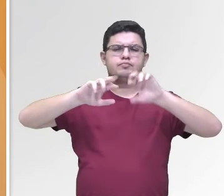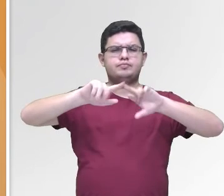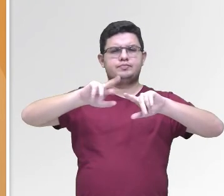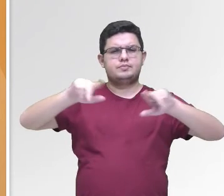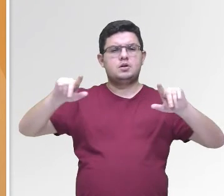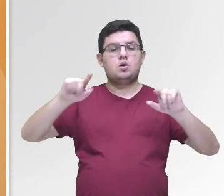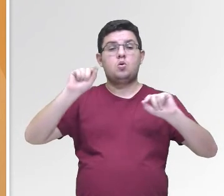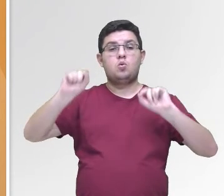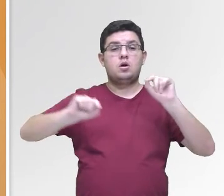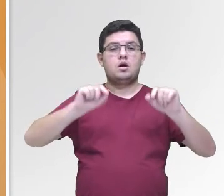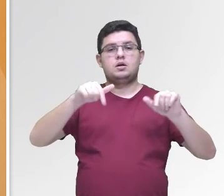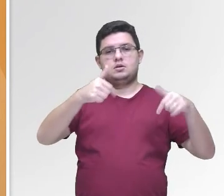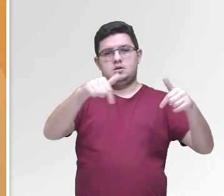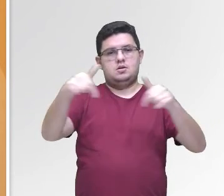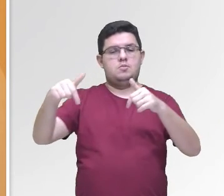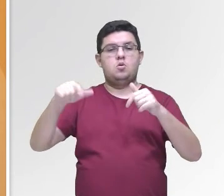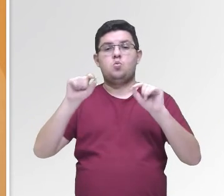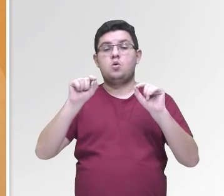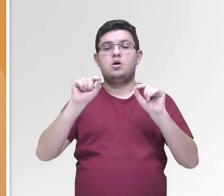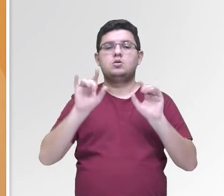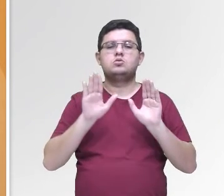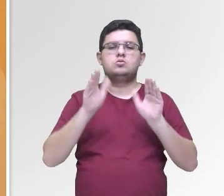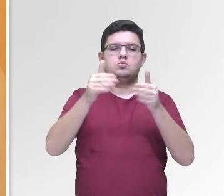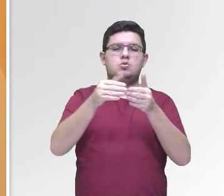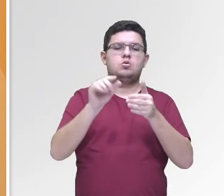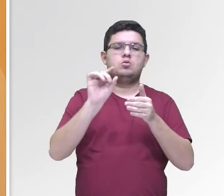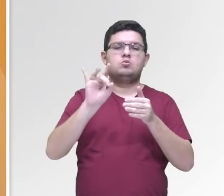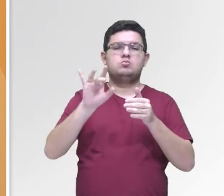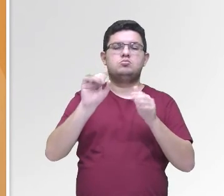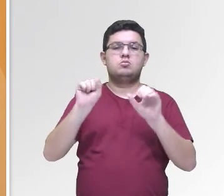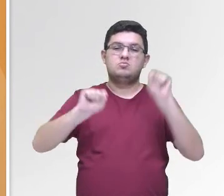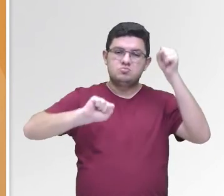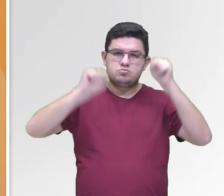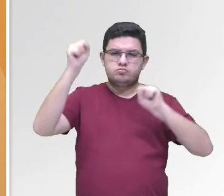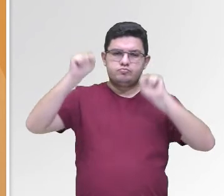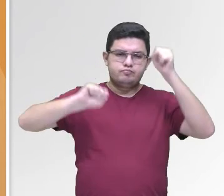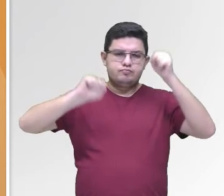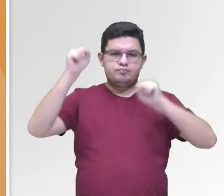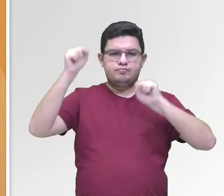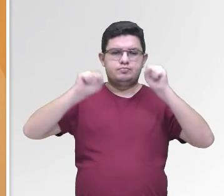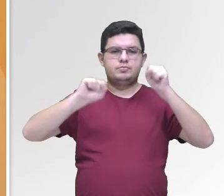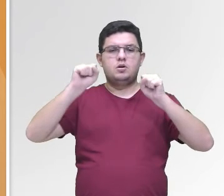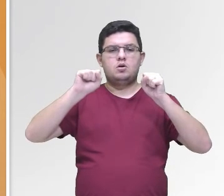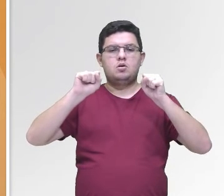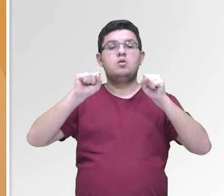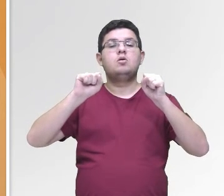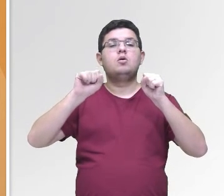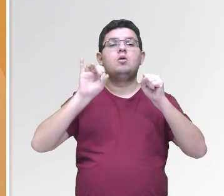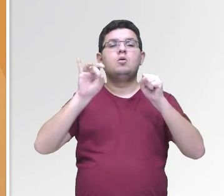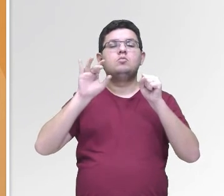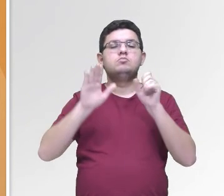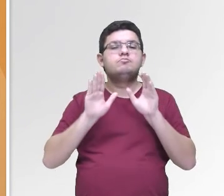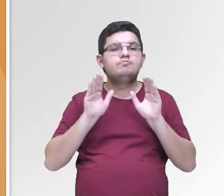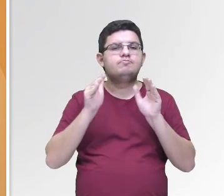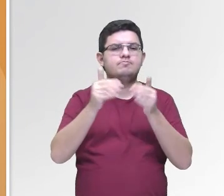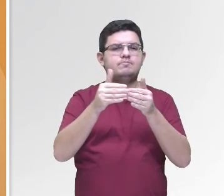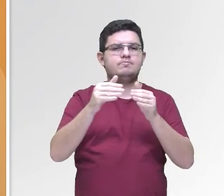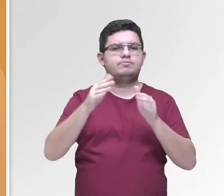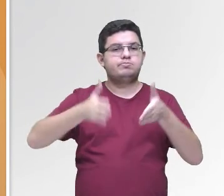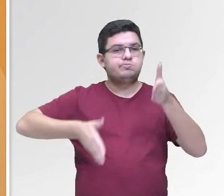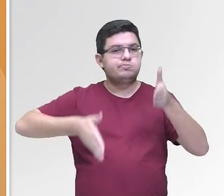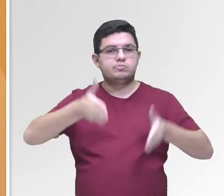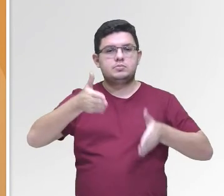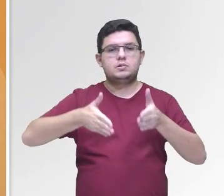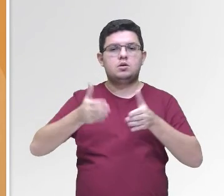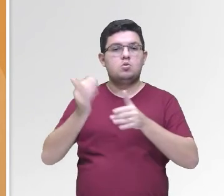já trabalham somente com a robótica, né? Ou seja, substituiu aí a mão de